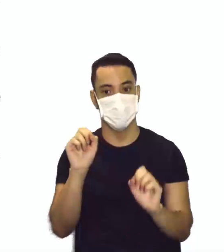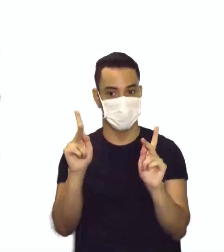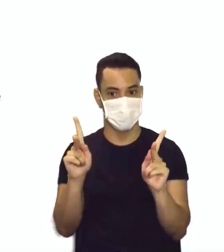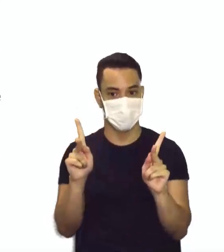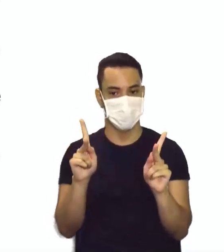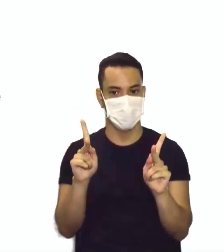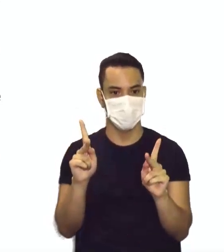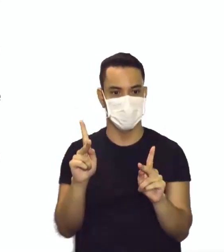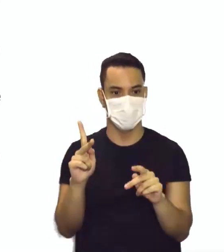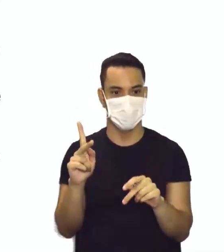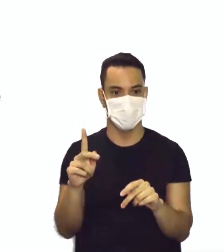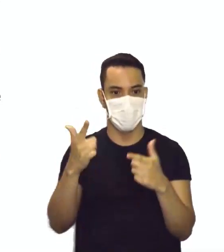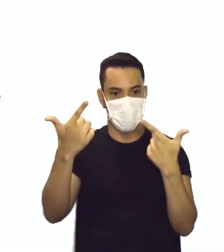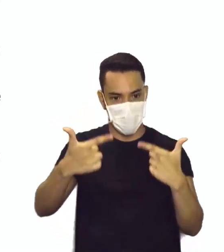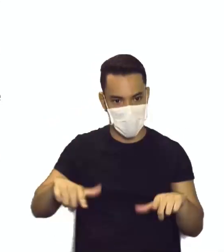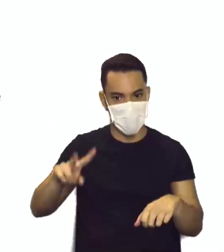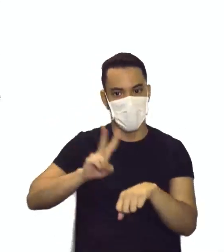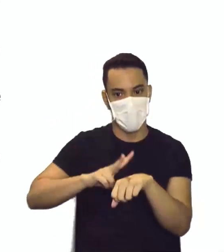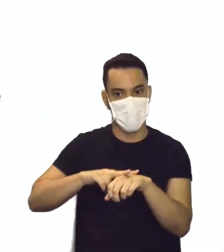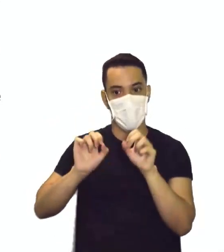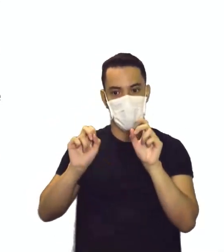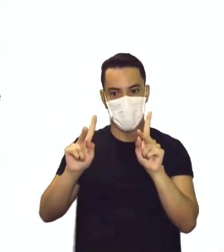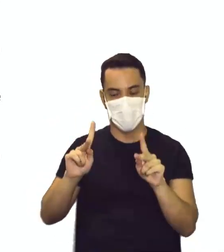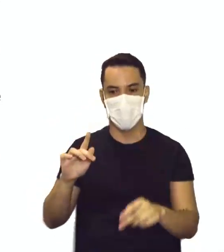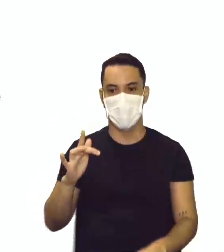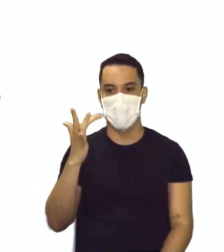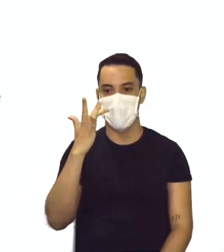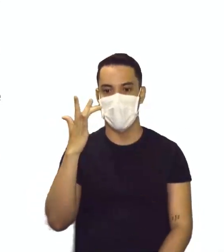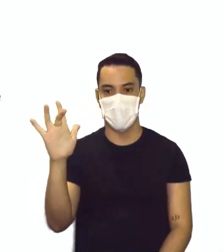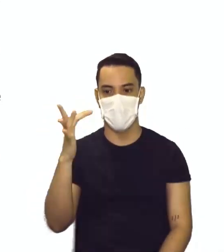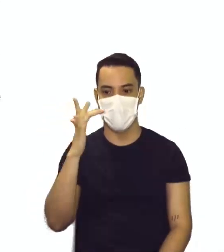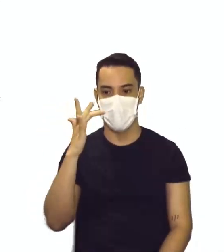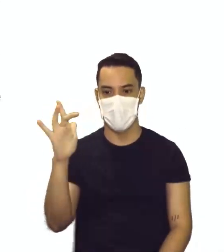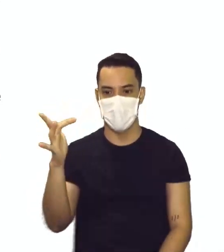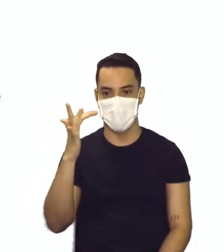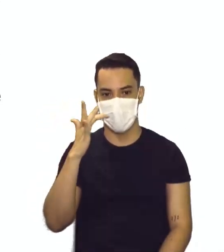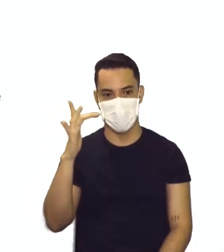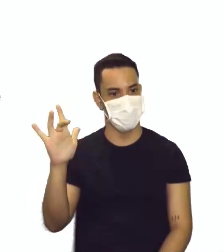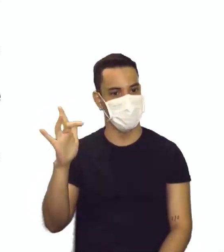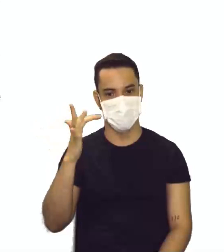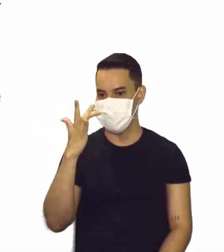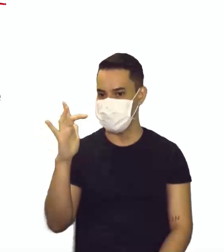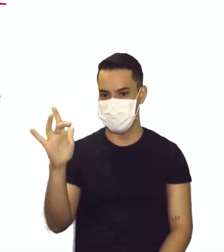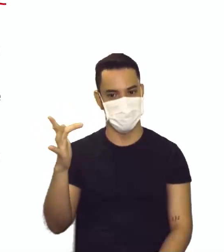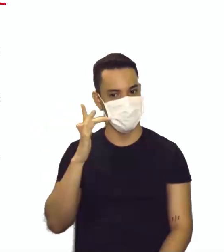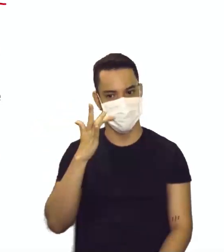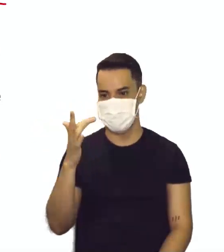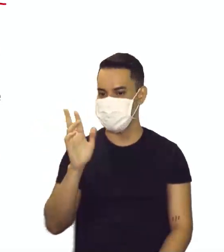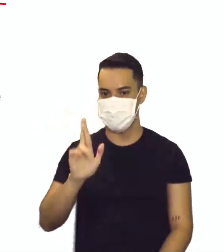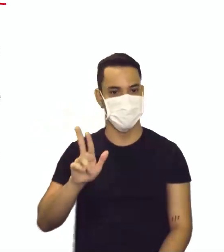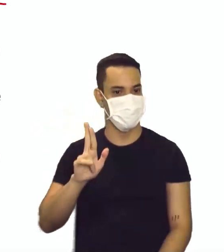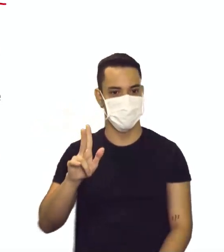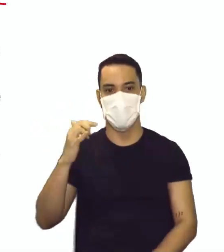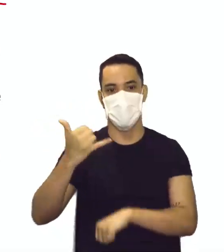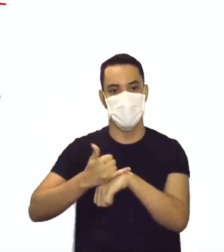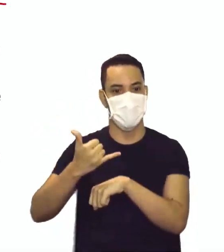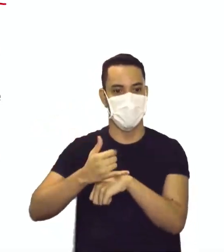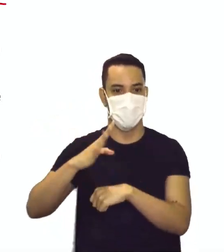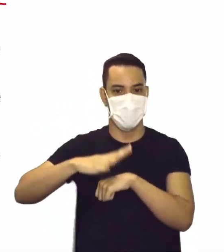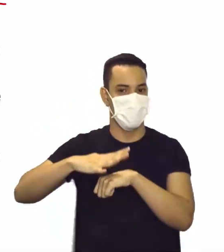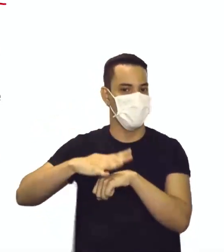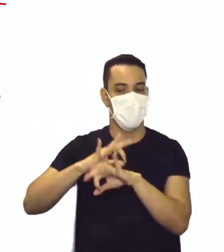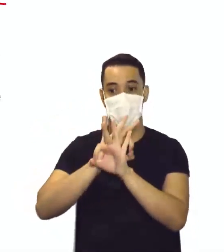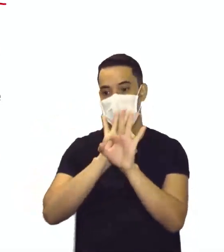ok. Vácuo e vidro, ok. Quem fura aqui nesse caso? Ouro. Ouro é um metal e é um